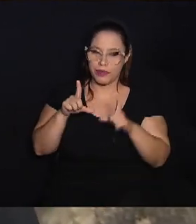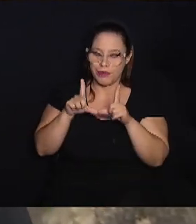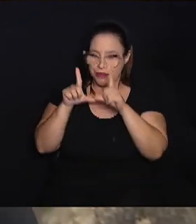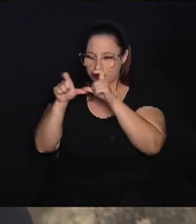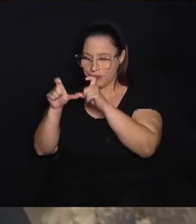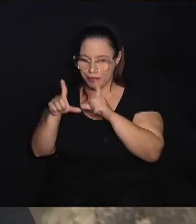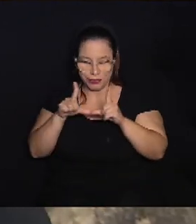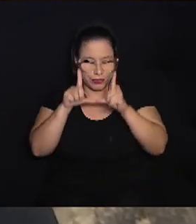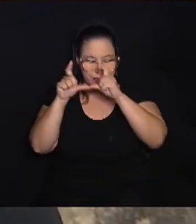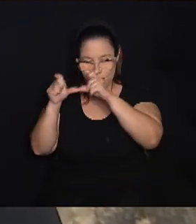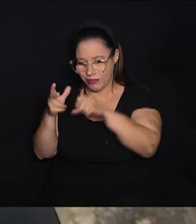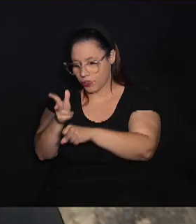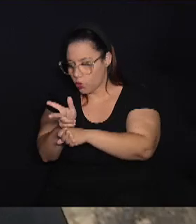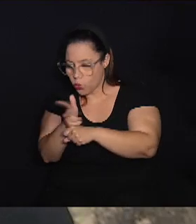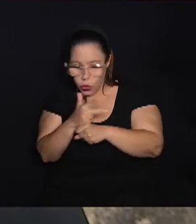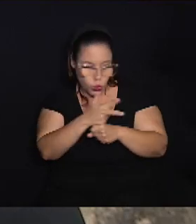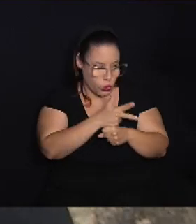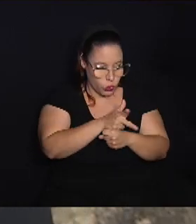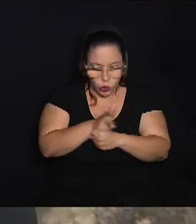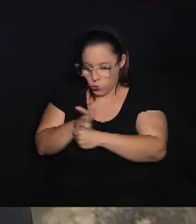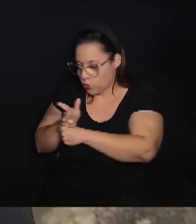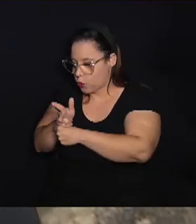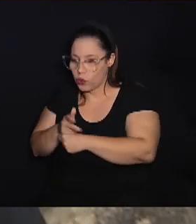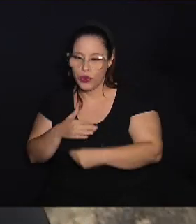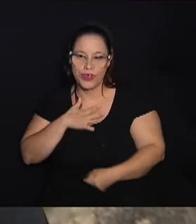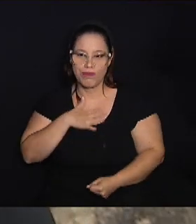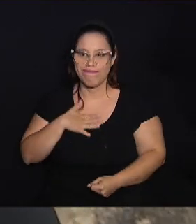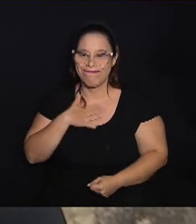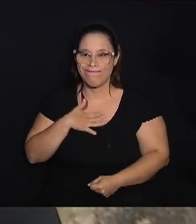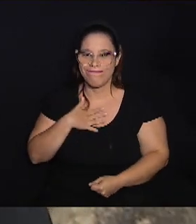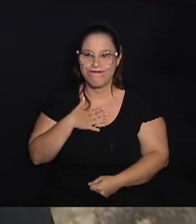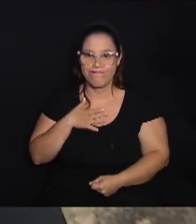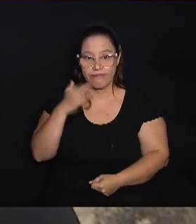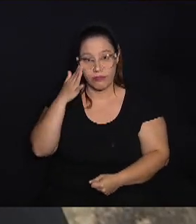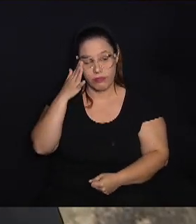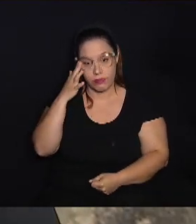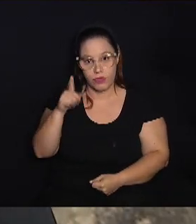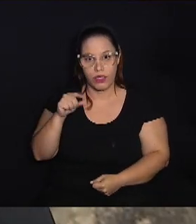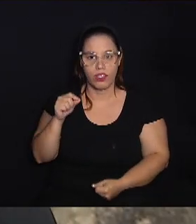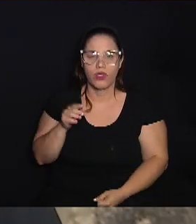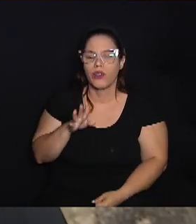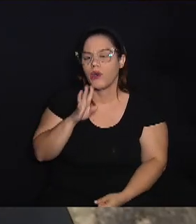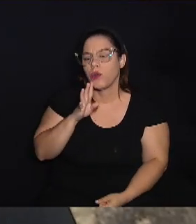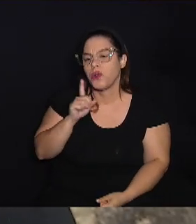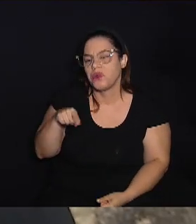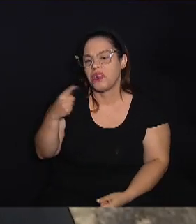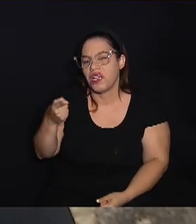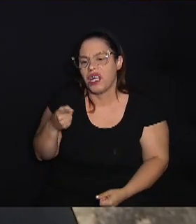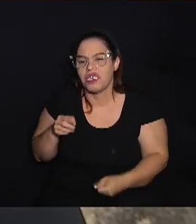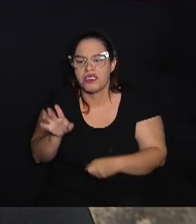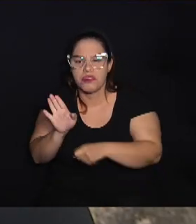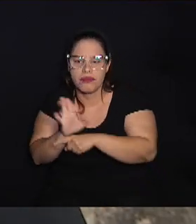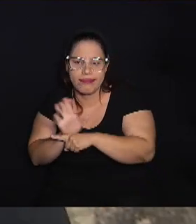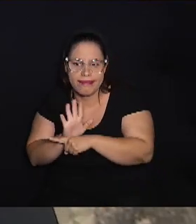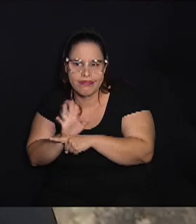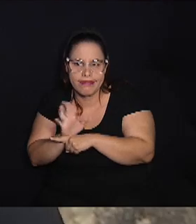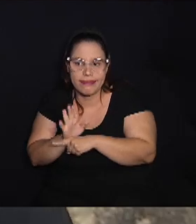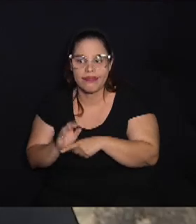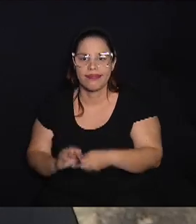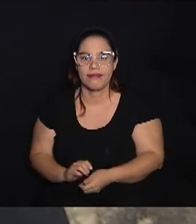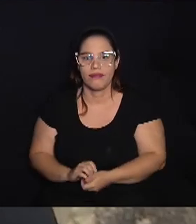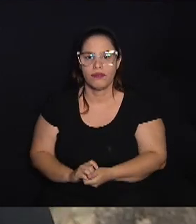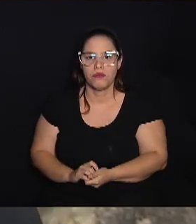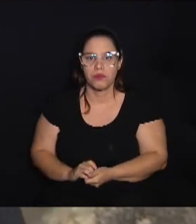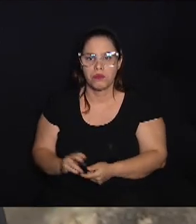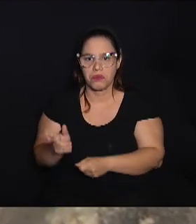muito de gravar. Então é algo que eu realmente me interesso. E além disso, também é porque eu queria conhecer outras partes do cinema, sabe? E a câmera é algo que me chamou a